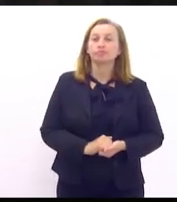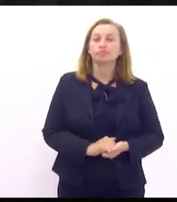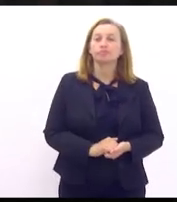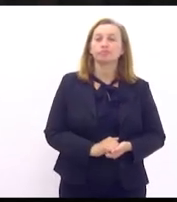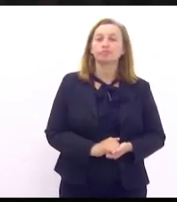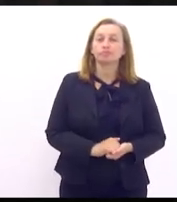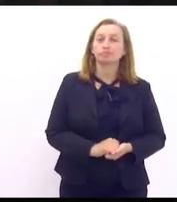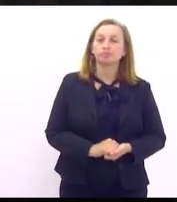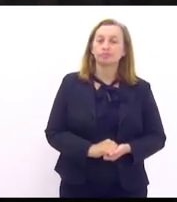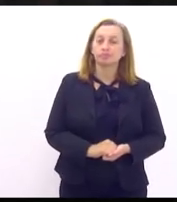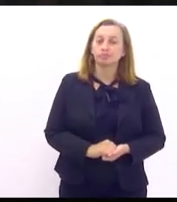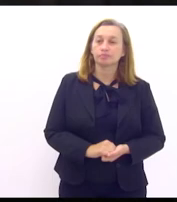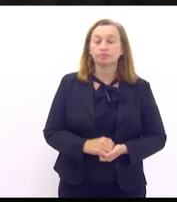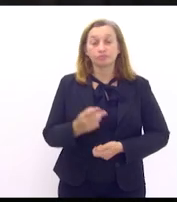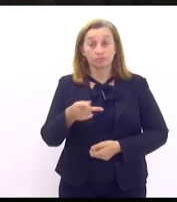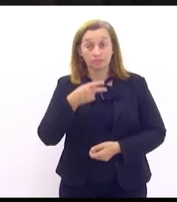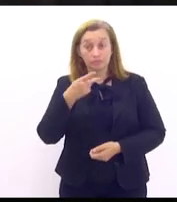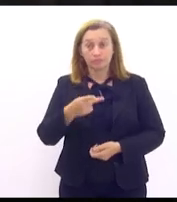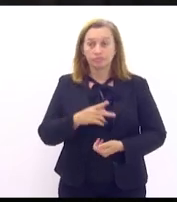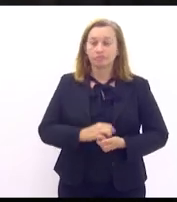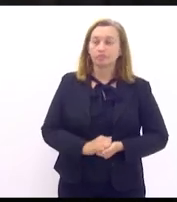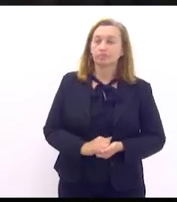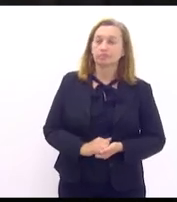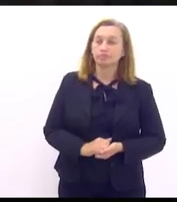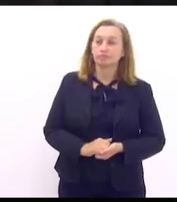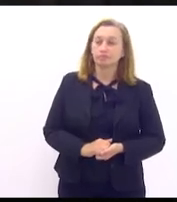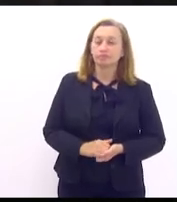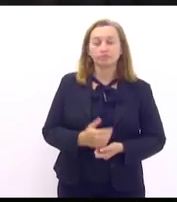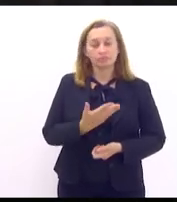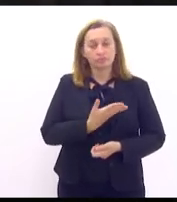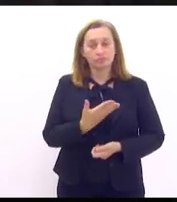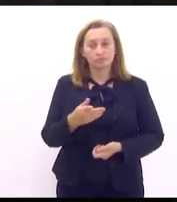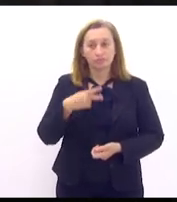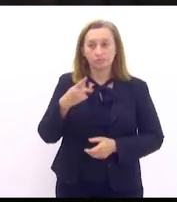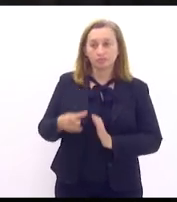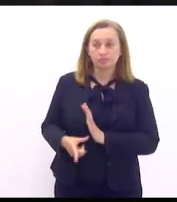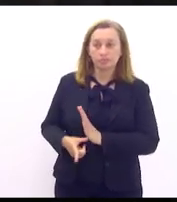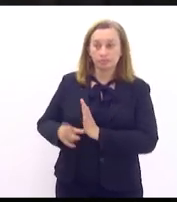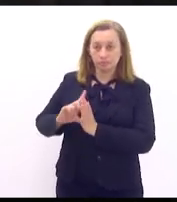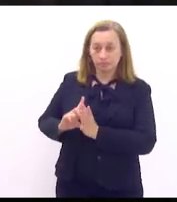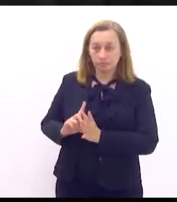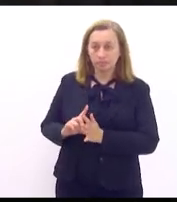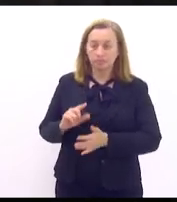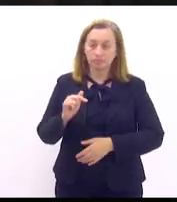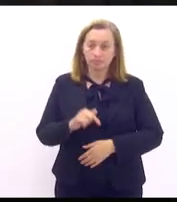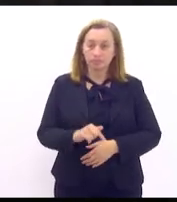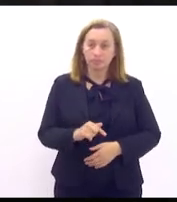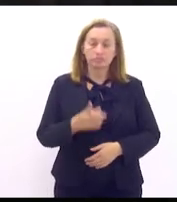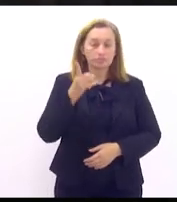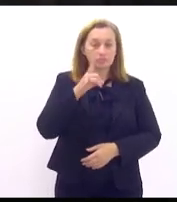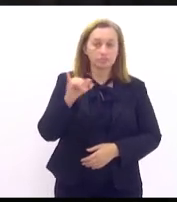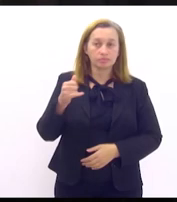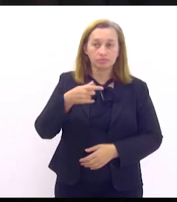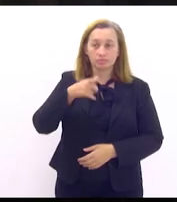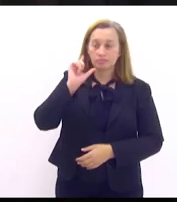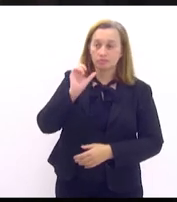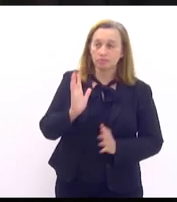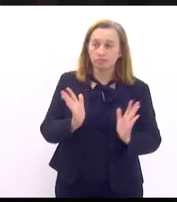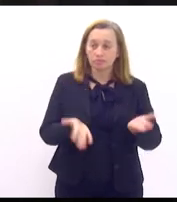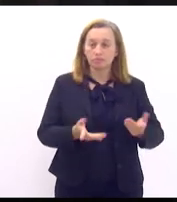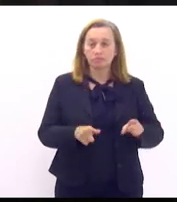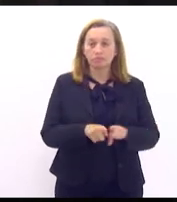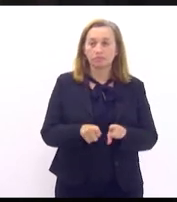nós dizemos, e colegas que me antecederam aqui colocaram, tanto no dia de ontem quanto no dia de